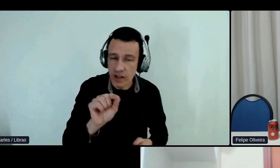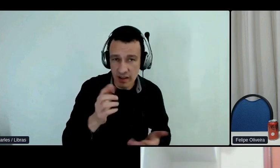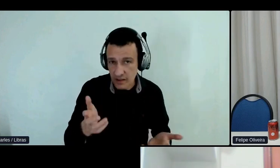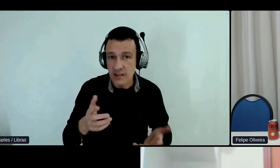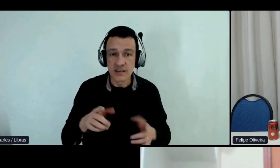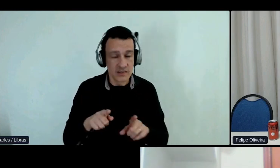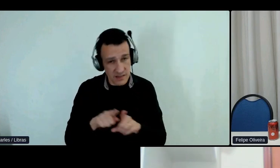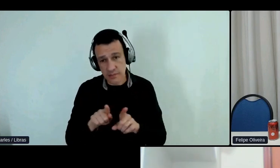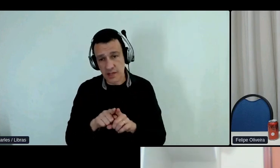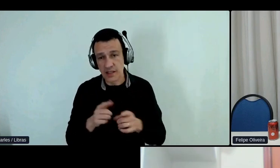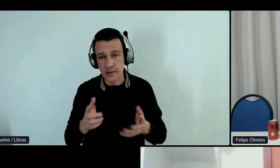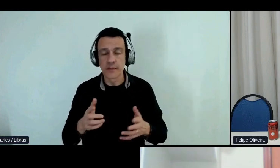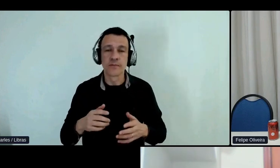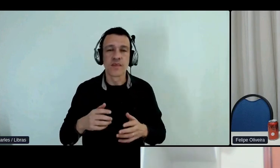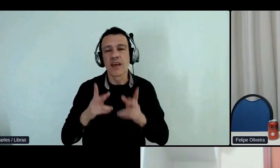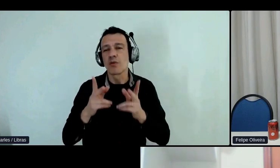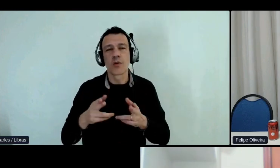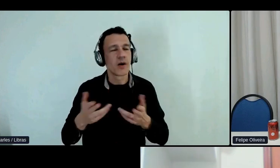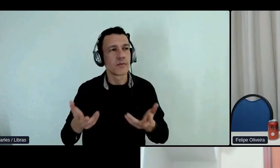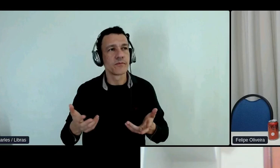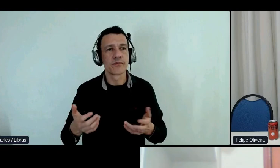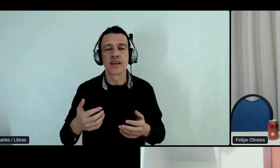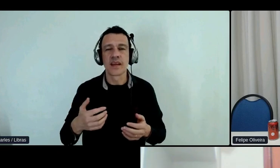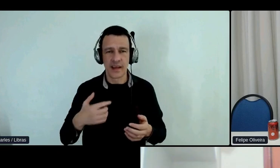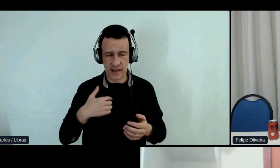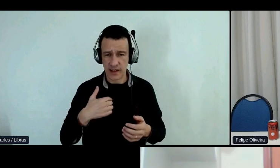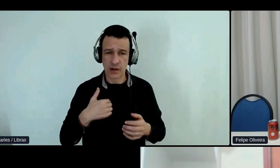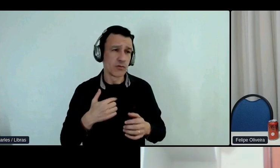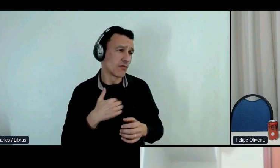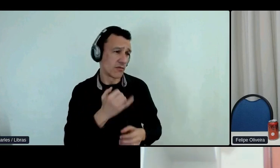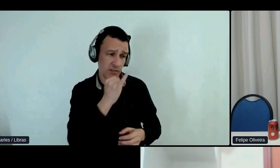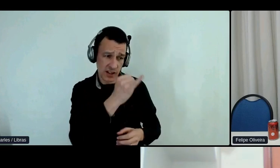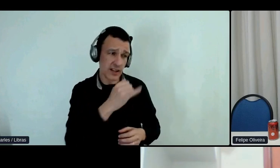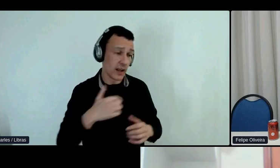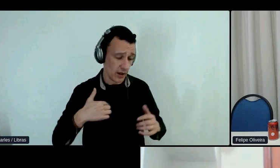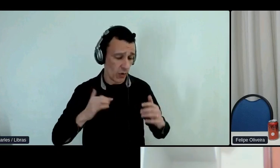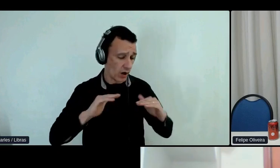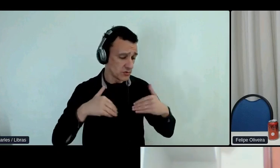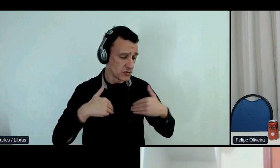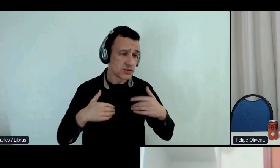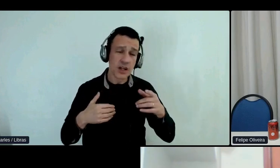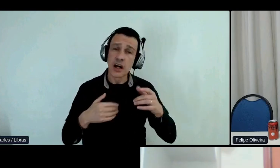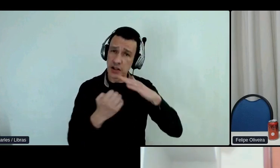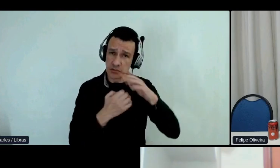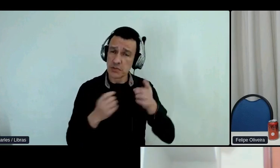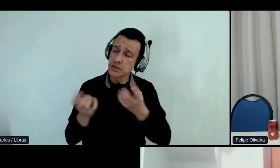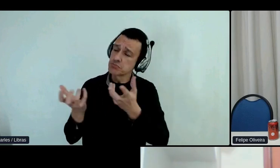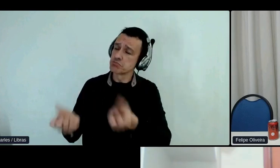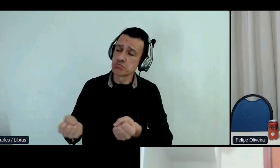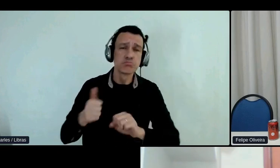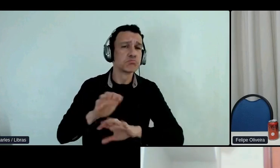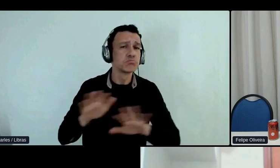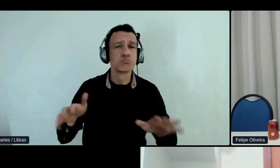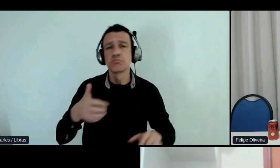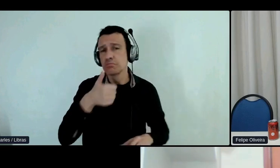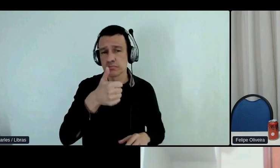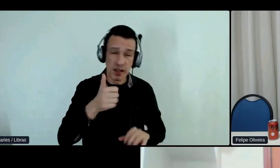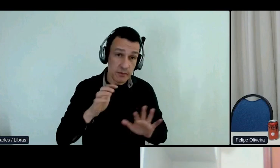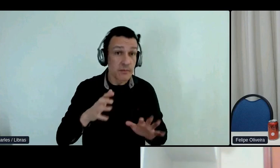luminosidade e tal, você tem acesso, né? Mas esse nível de visibilidade é importante para tornar mais acessível,